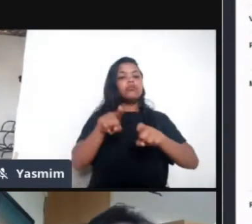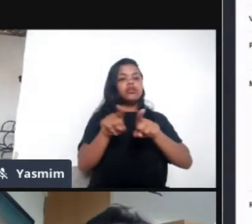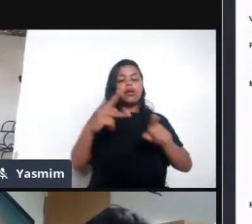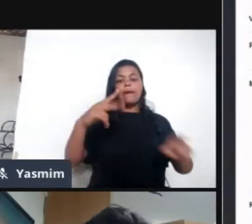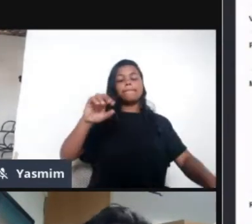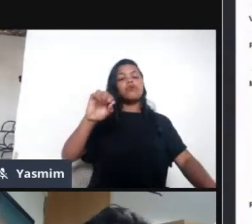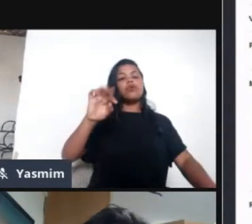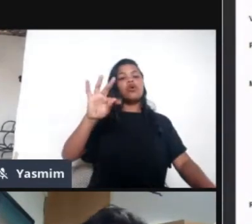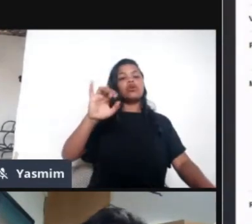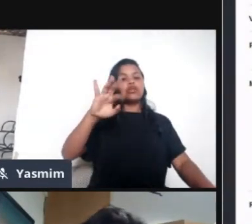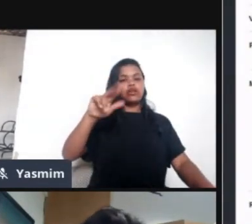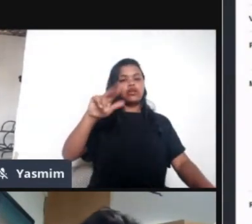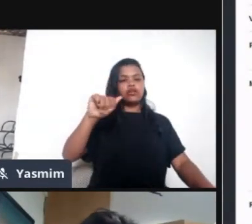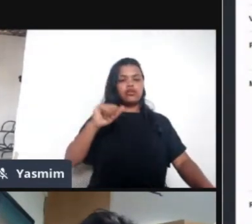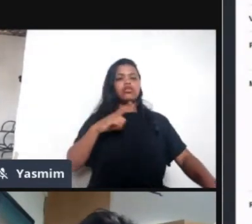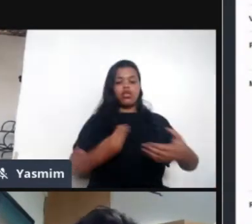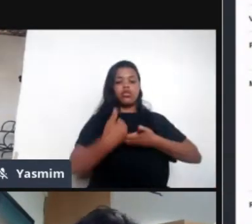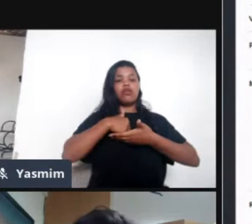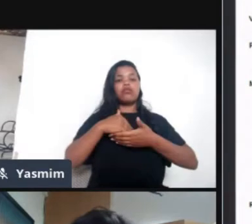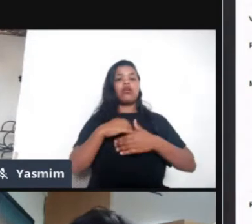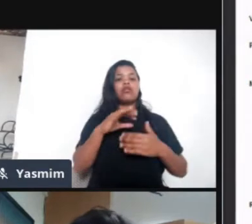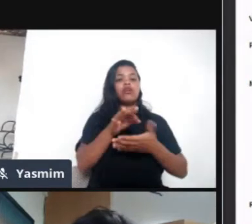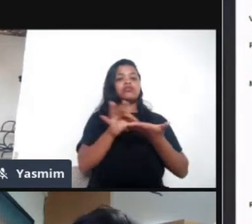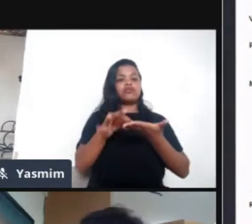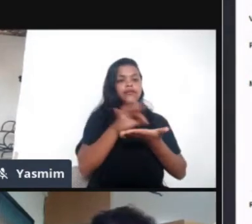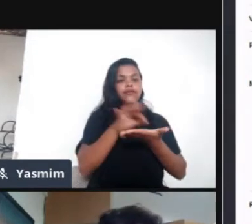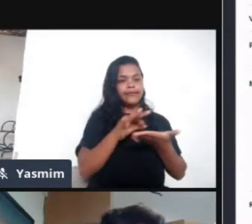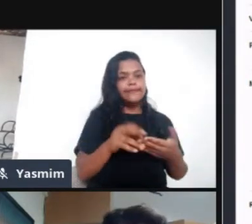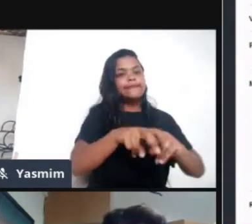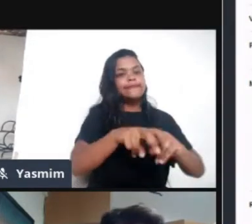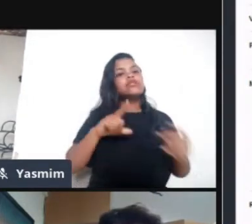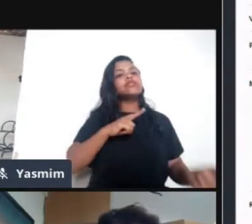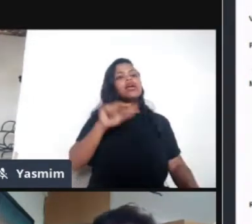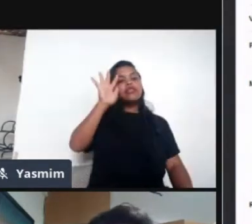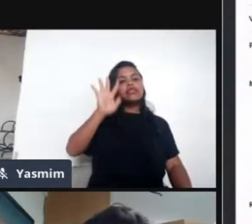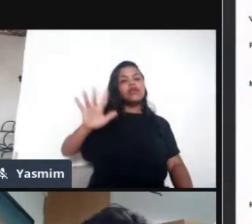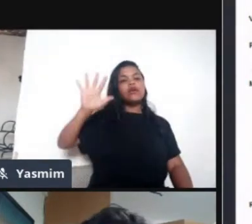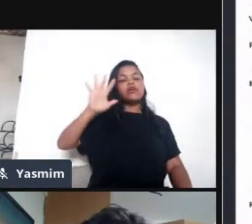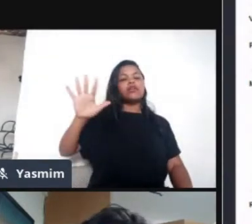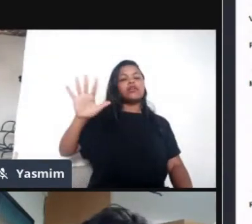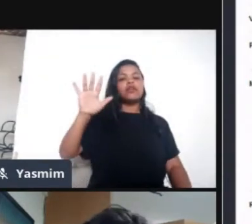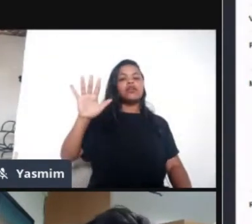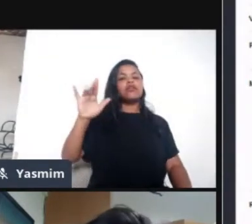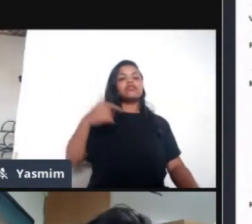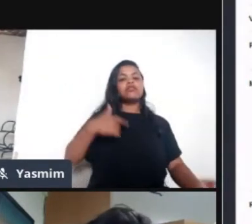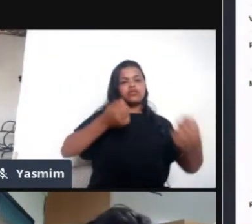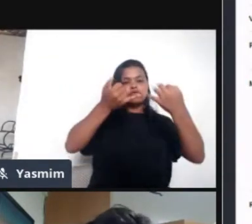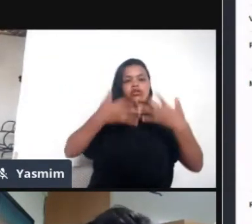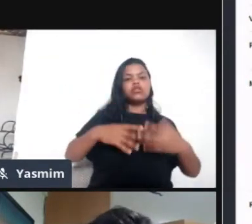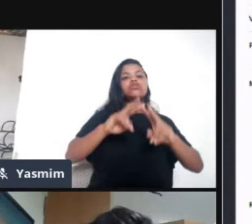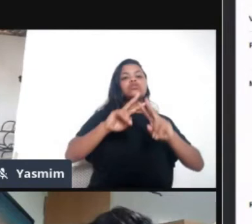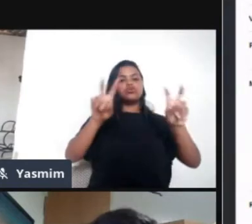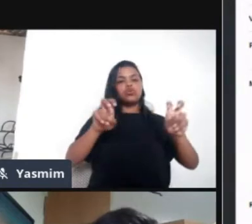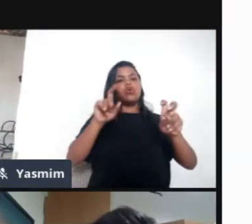célula. Essa é a teoria que justifica a utilização da hidroxicloroquina e da